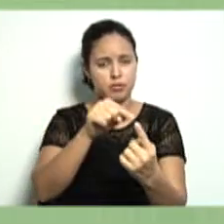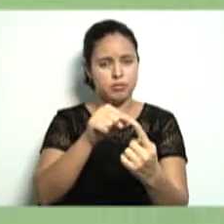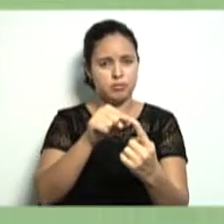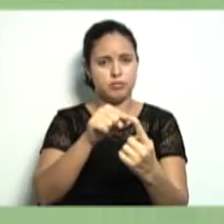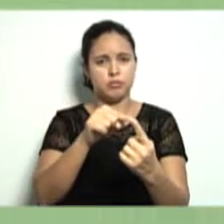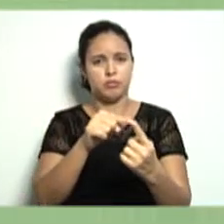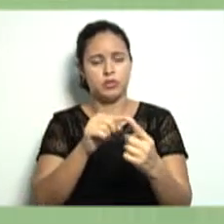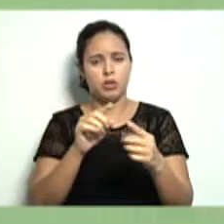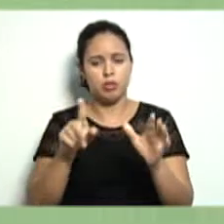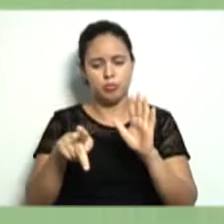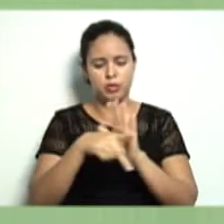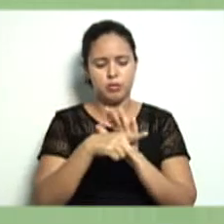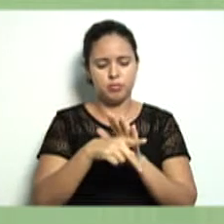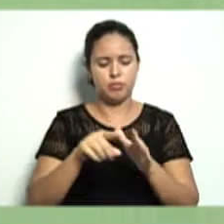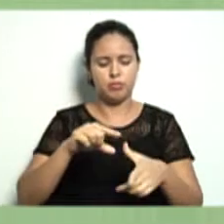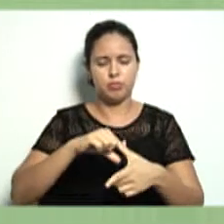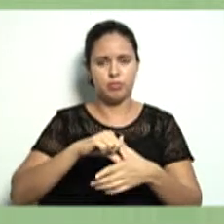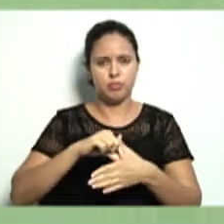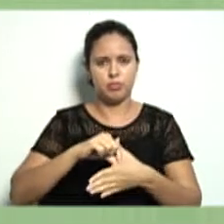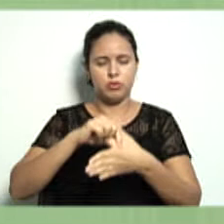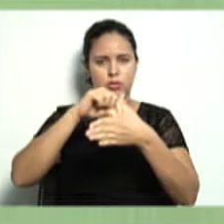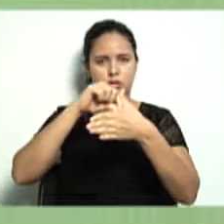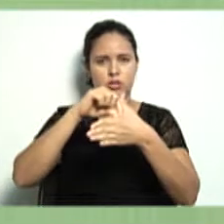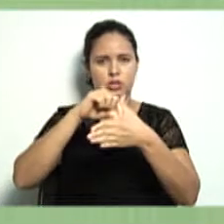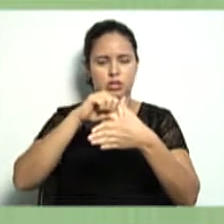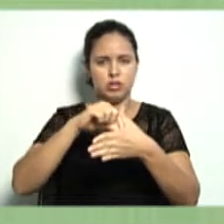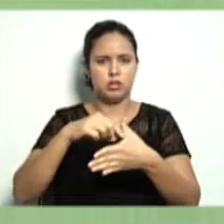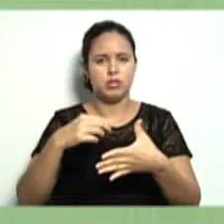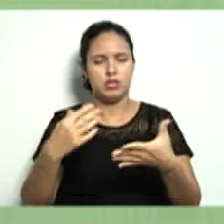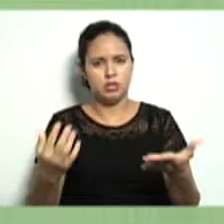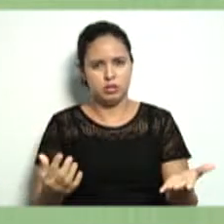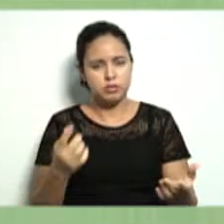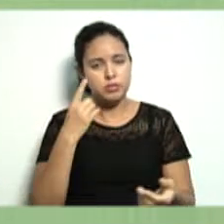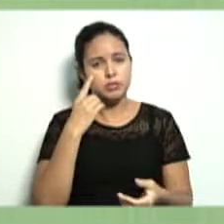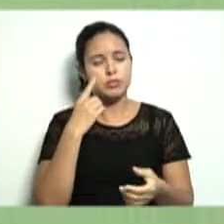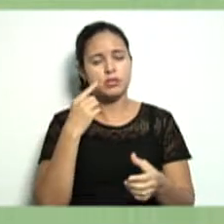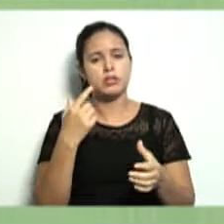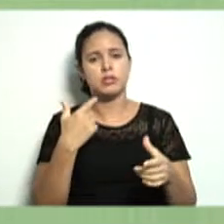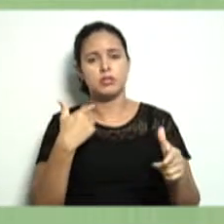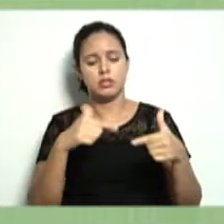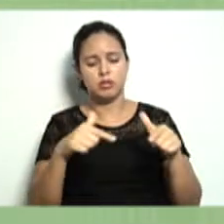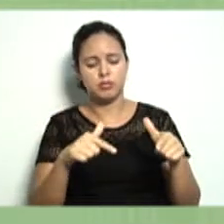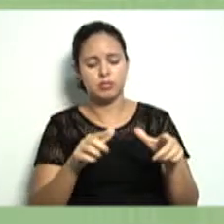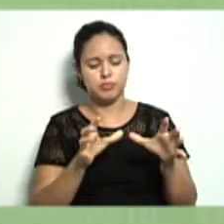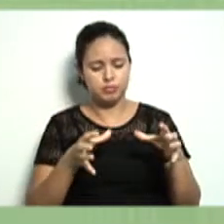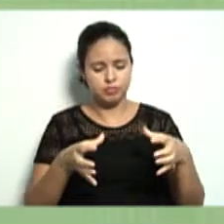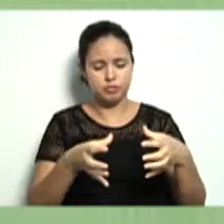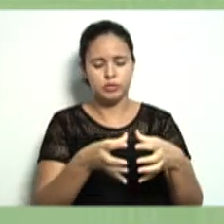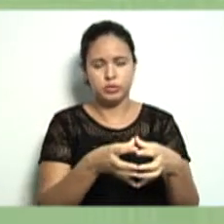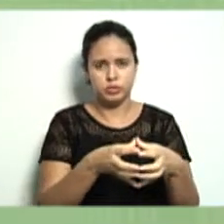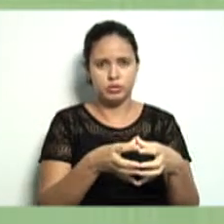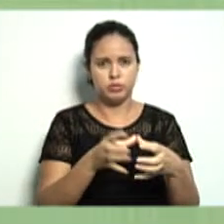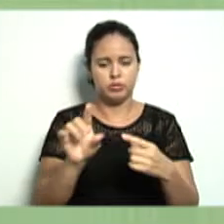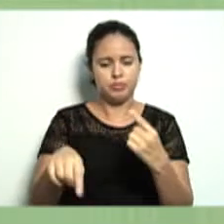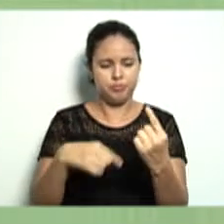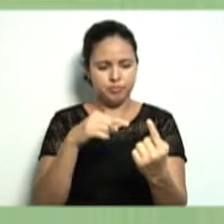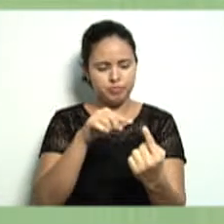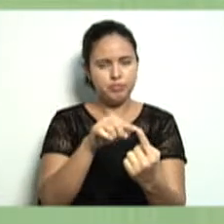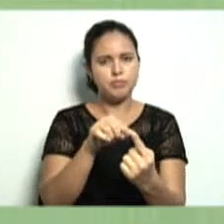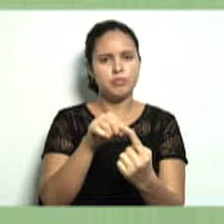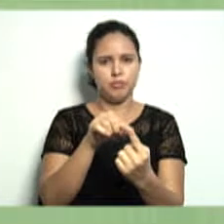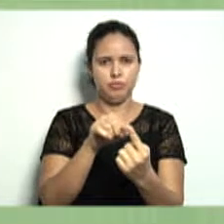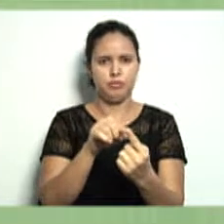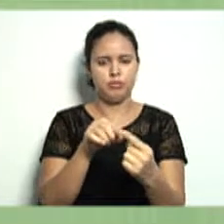ao trabalho em equipe. Sempre tem um líder, tem uma liderança e são voltadas para objetivos com papéis e funções